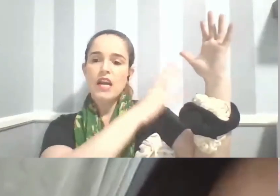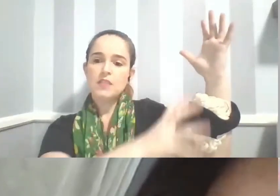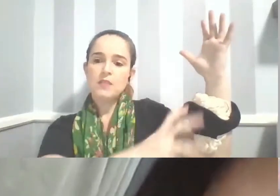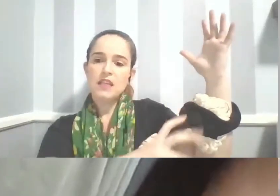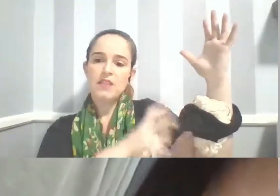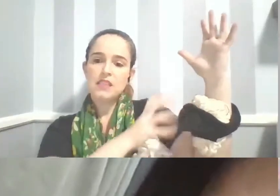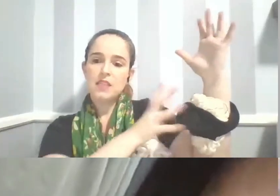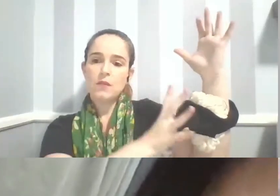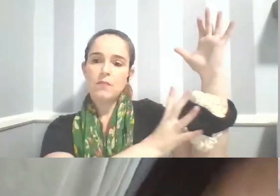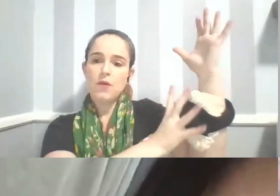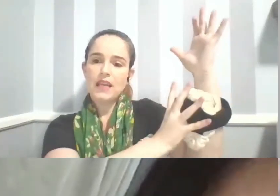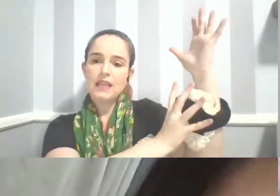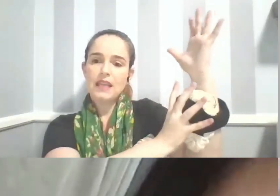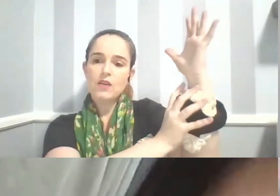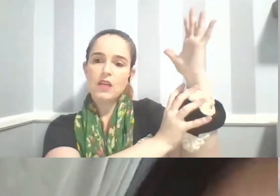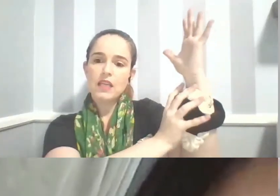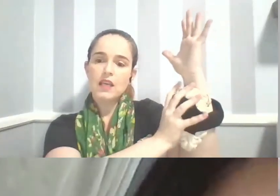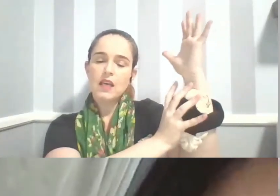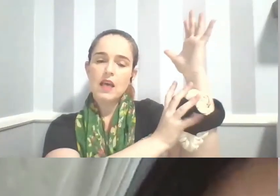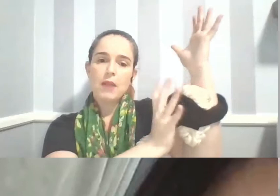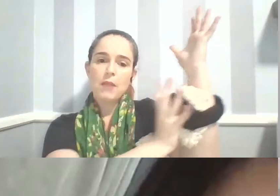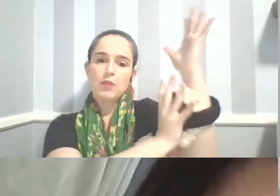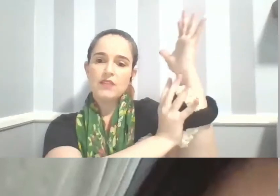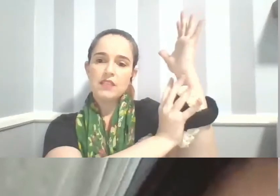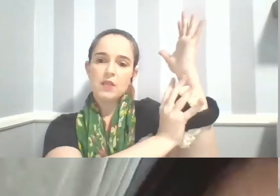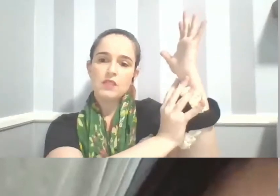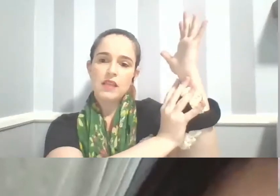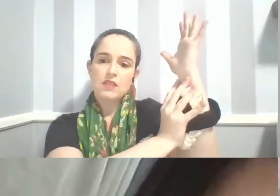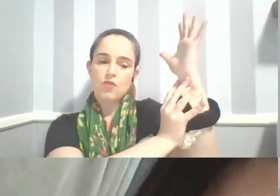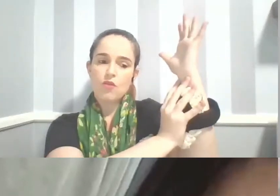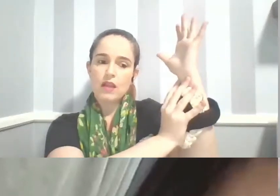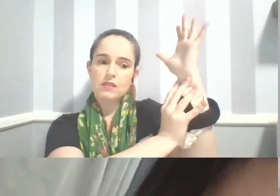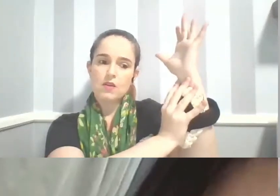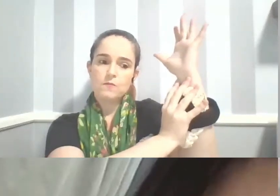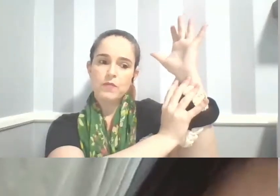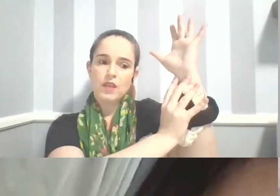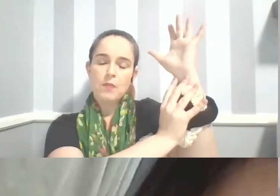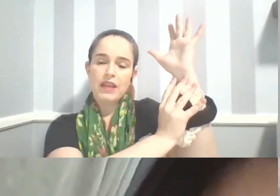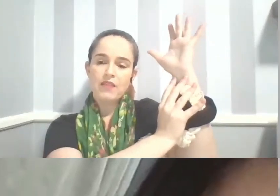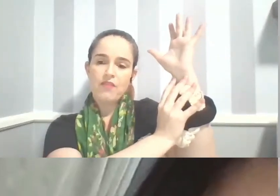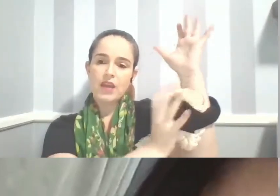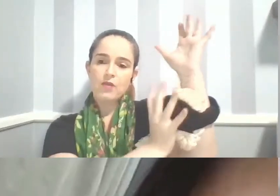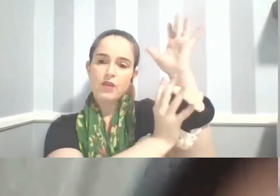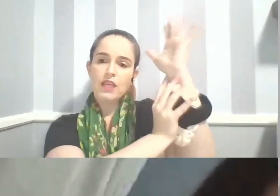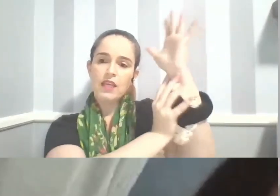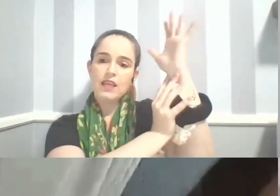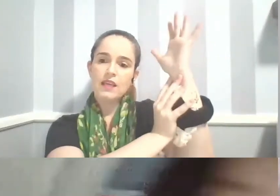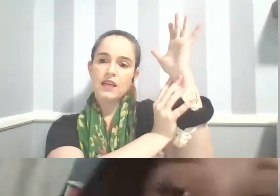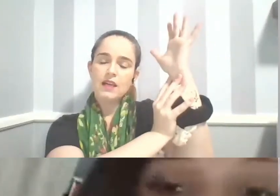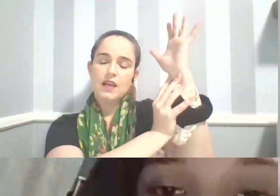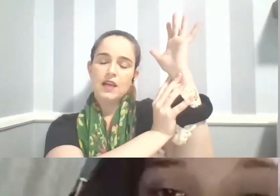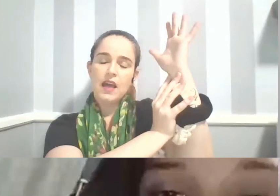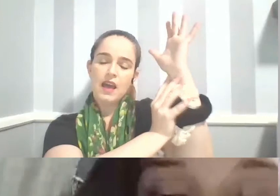meu organismo está fazendo o tampão plaquetário ali para poder fazer o processo de coagulação periférico